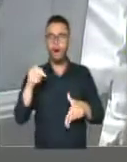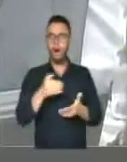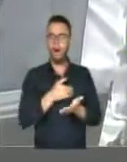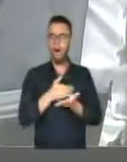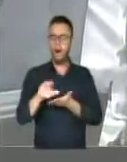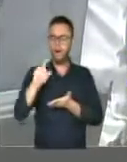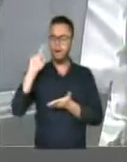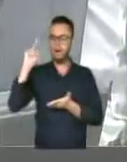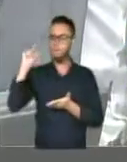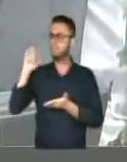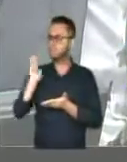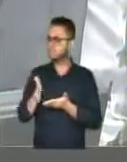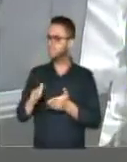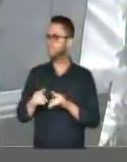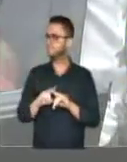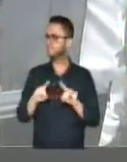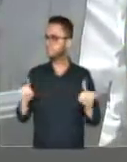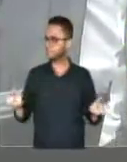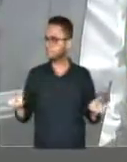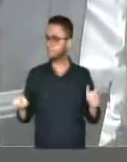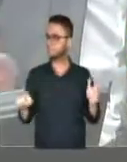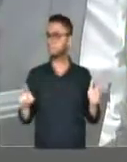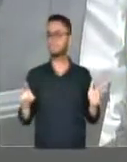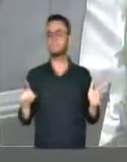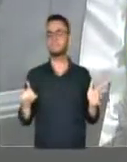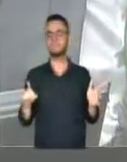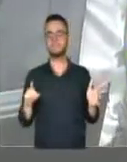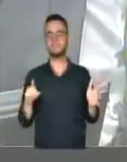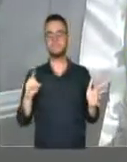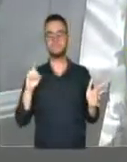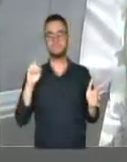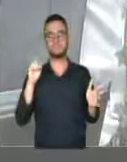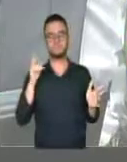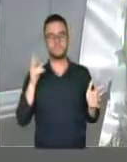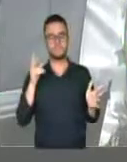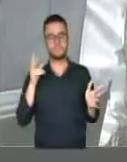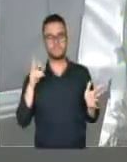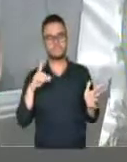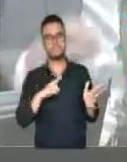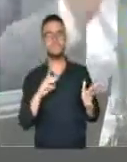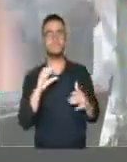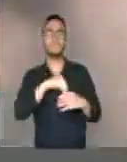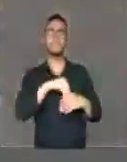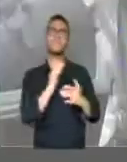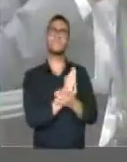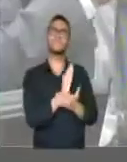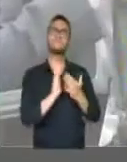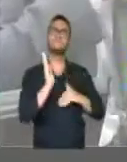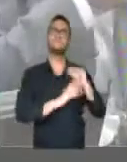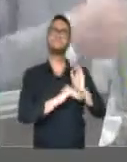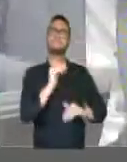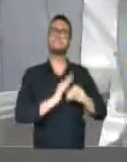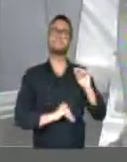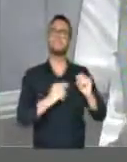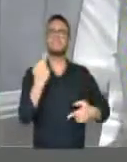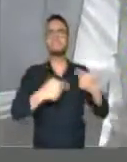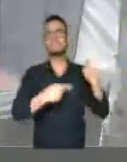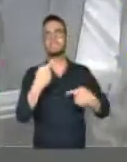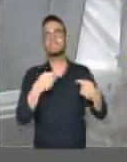antiga, mas ela avulta em certas práticas políticas